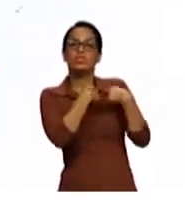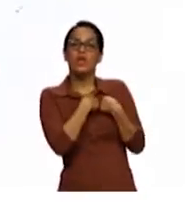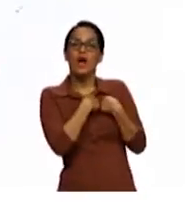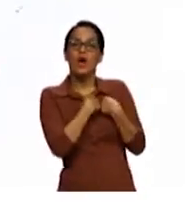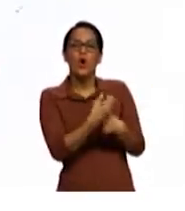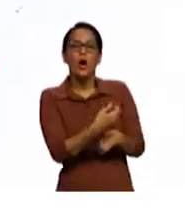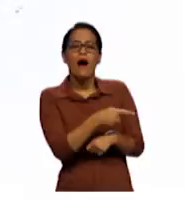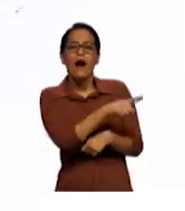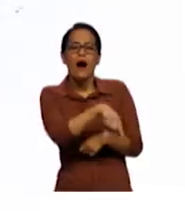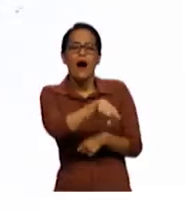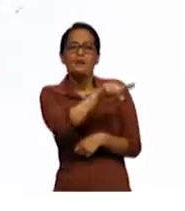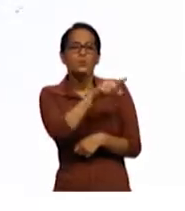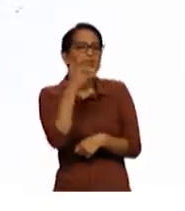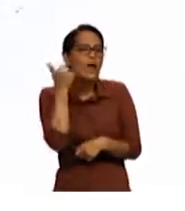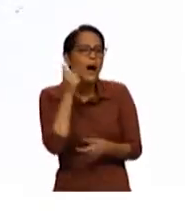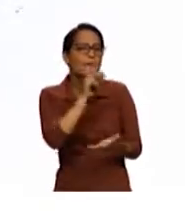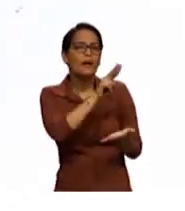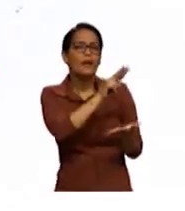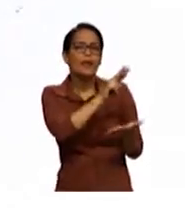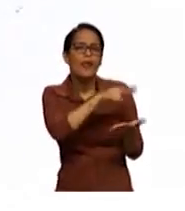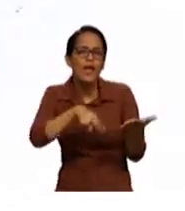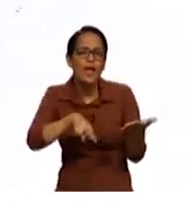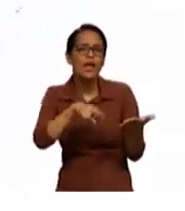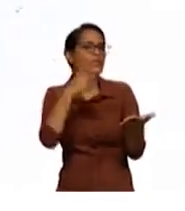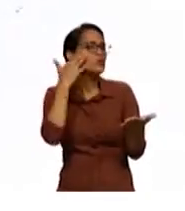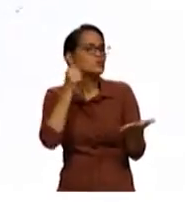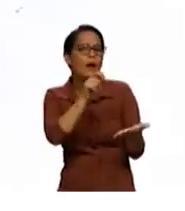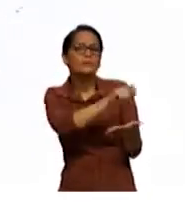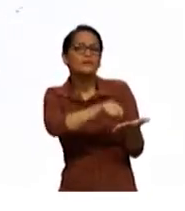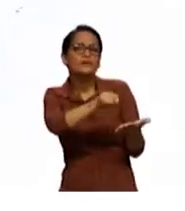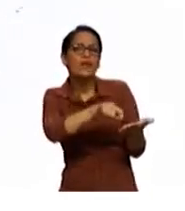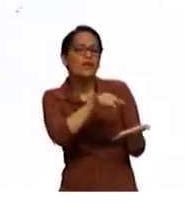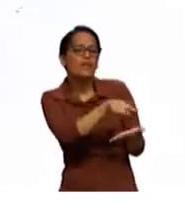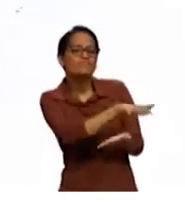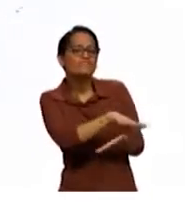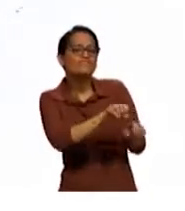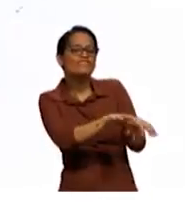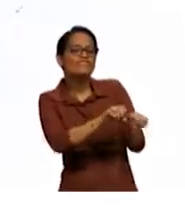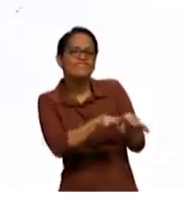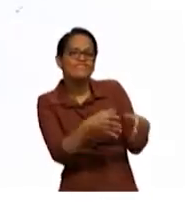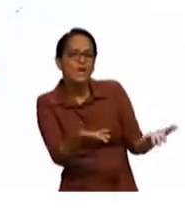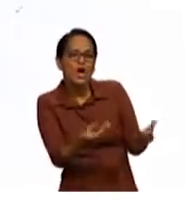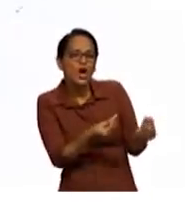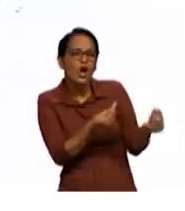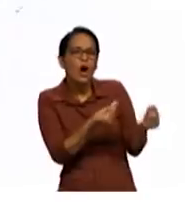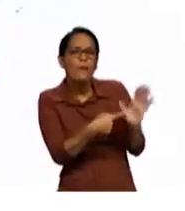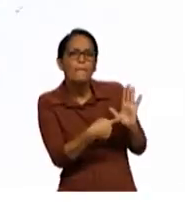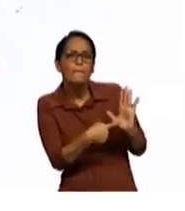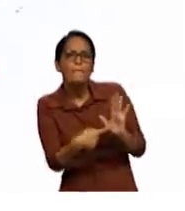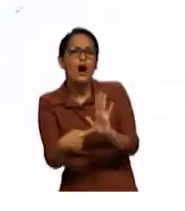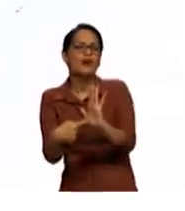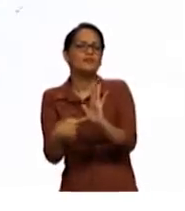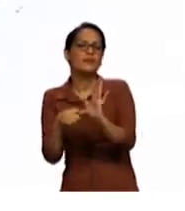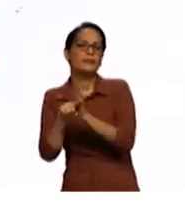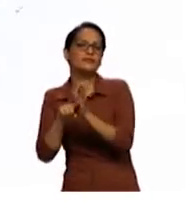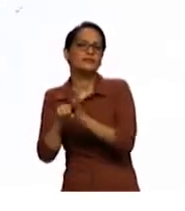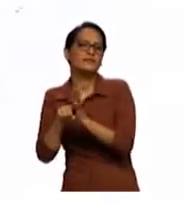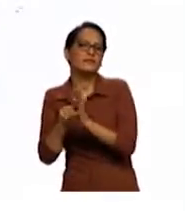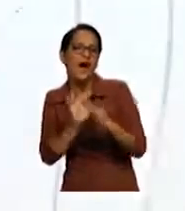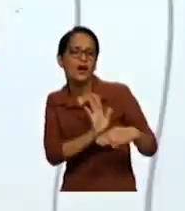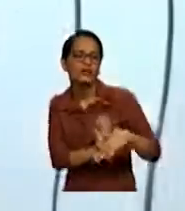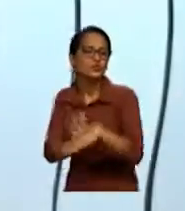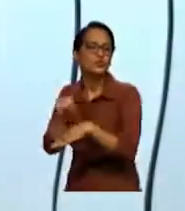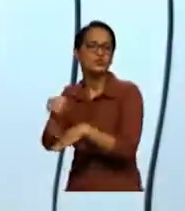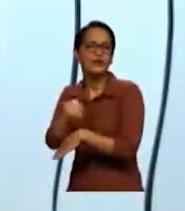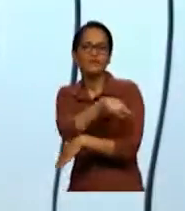quantidade de pessoas que são analfabetas, elas não sabem ler e escrever, elas vão poder comprovar determinadas fontes de pesquisas, elas vão